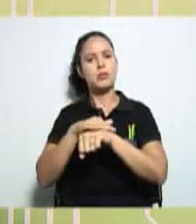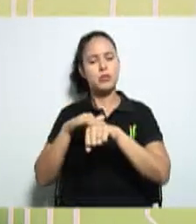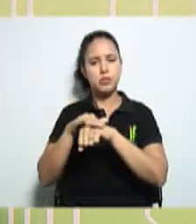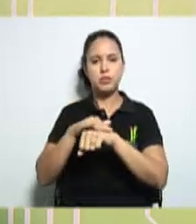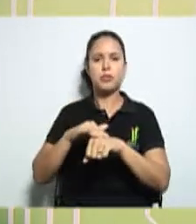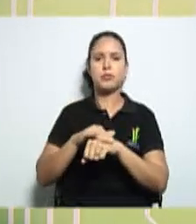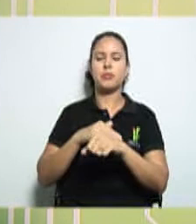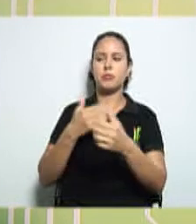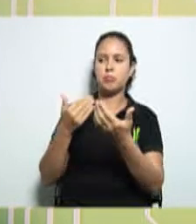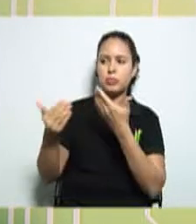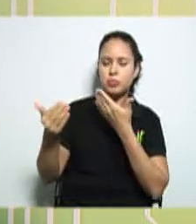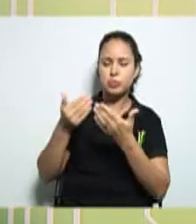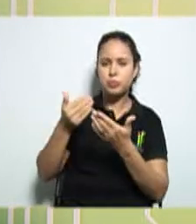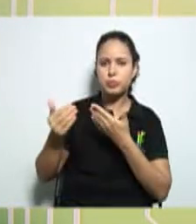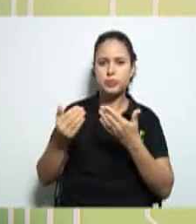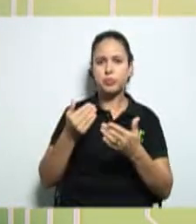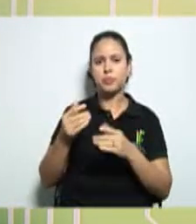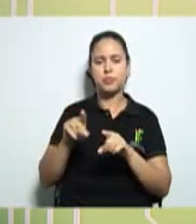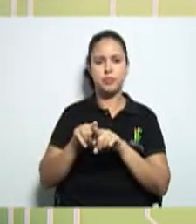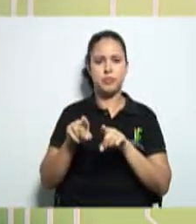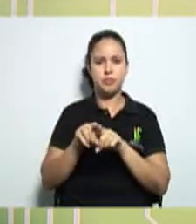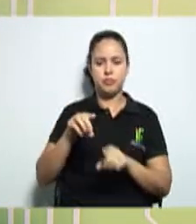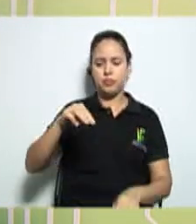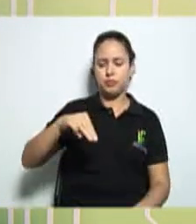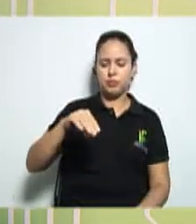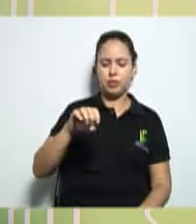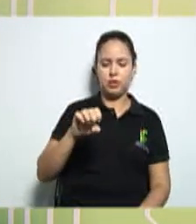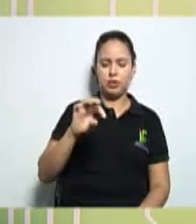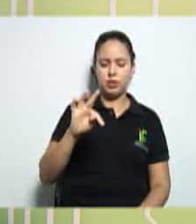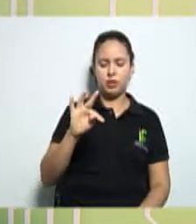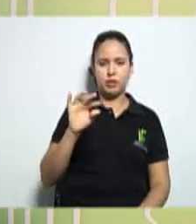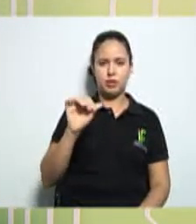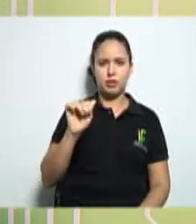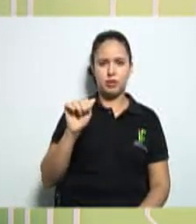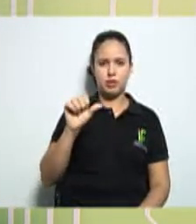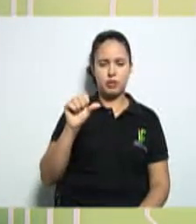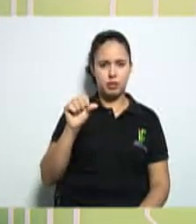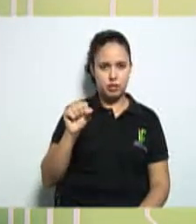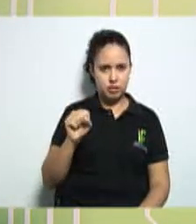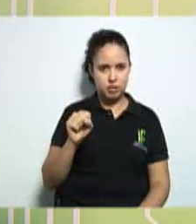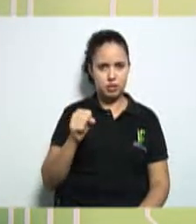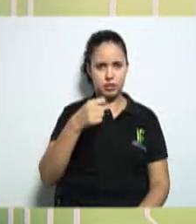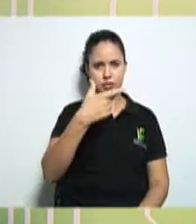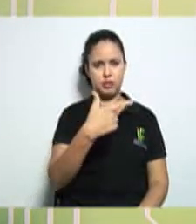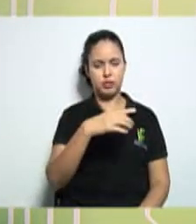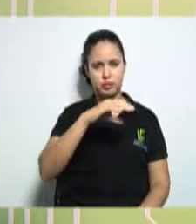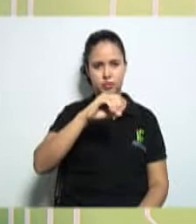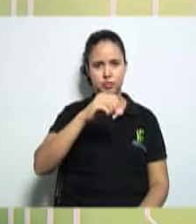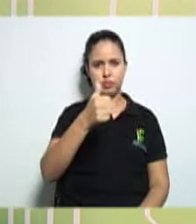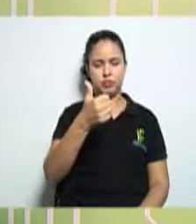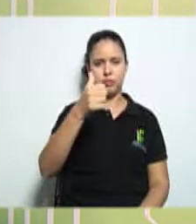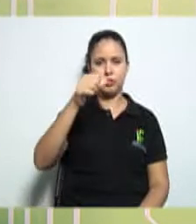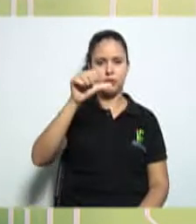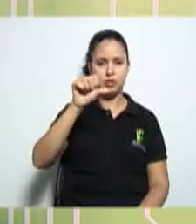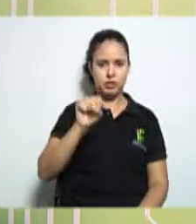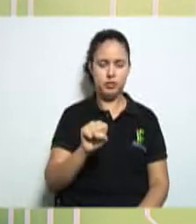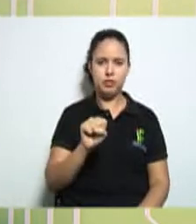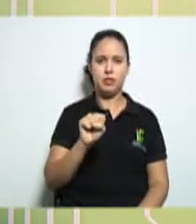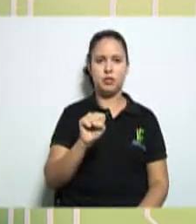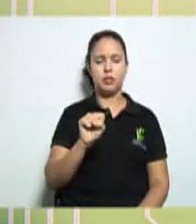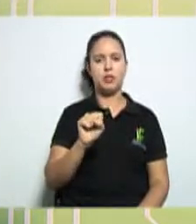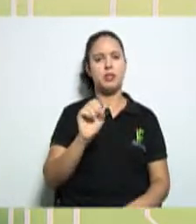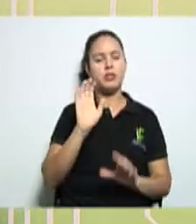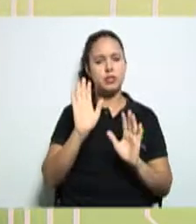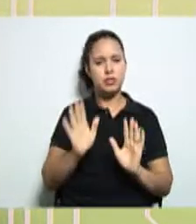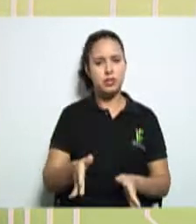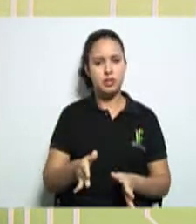em relação às metas. Professor, mas metas para 2018, nós já estamos finalizando